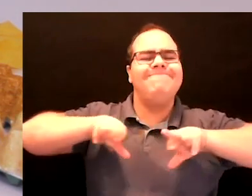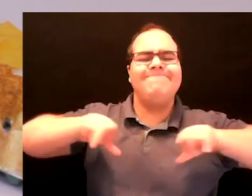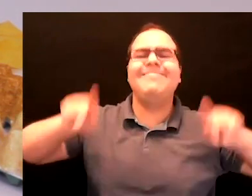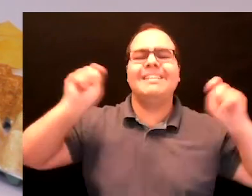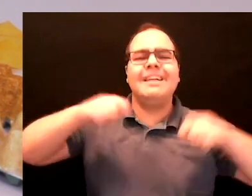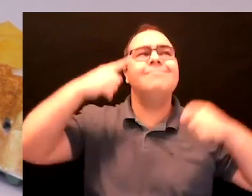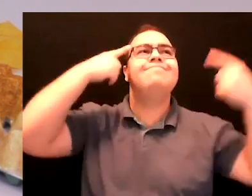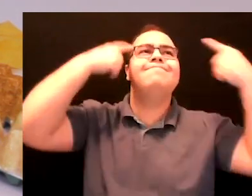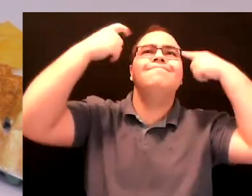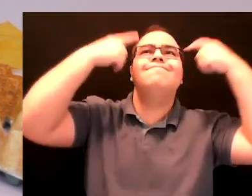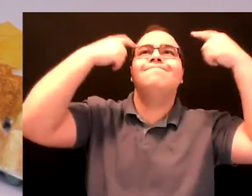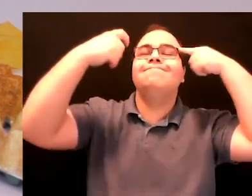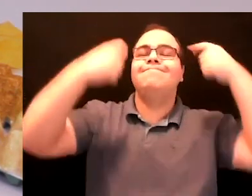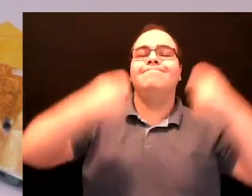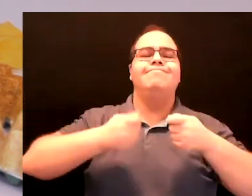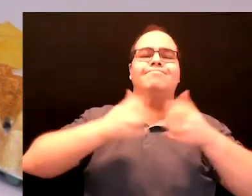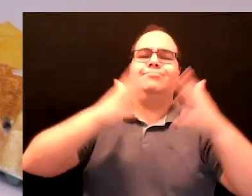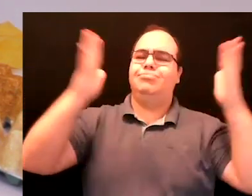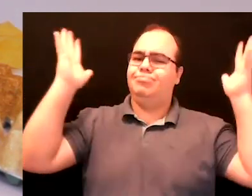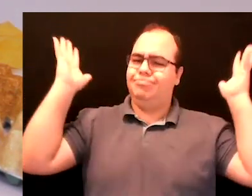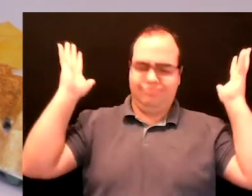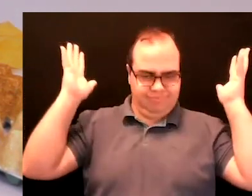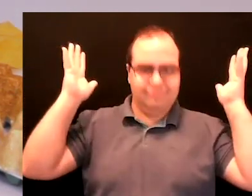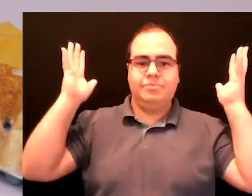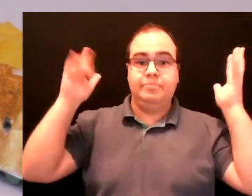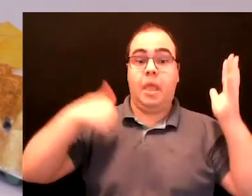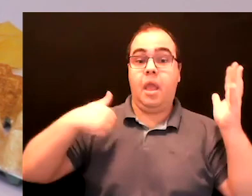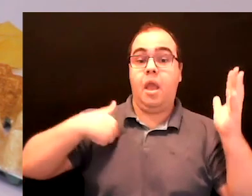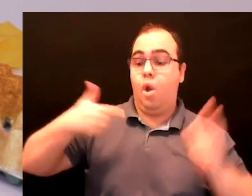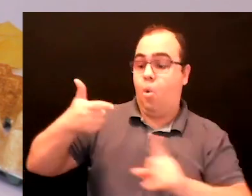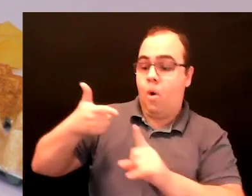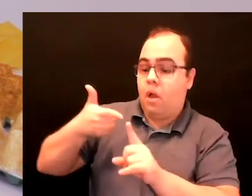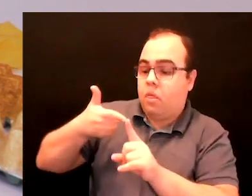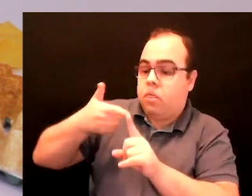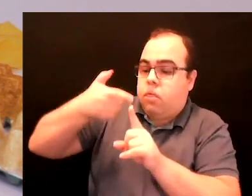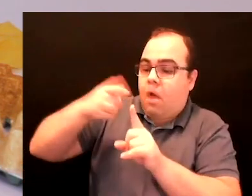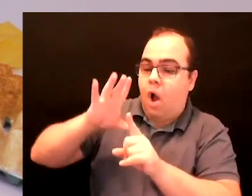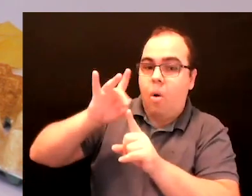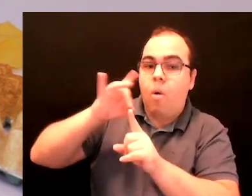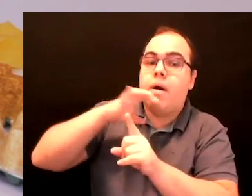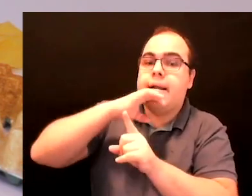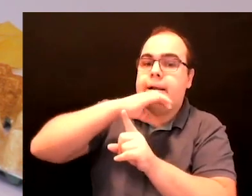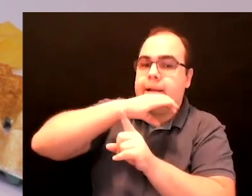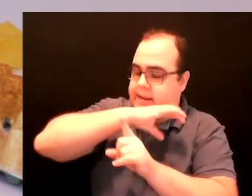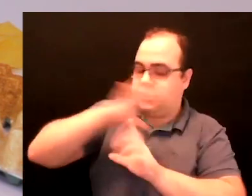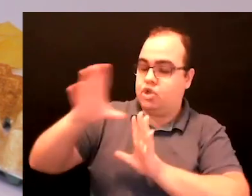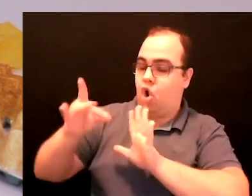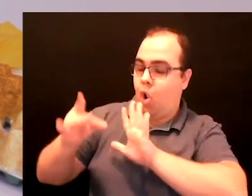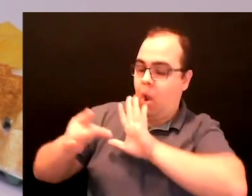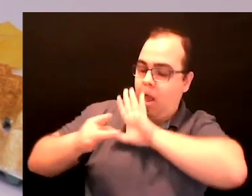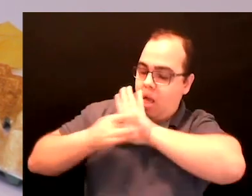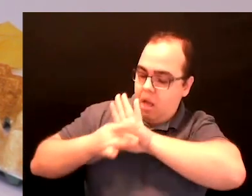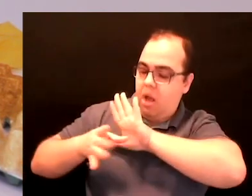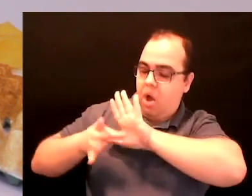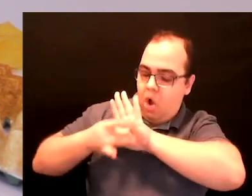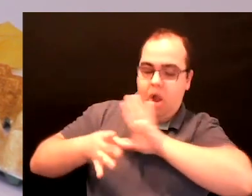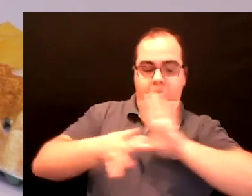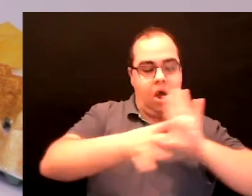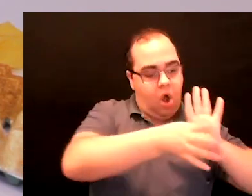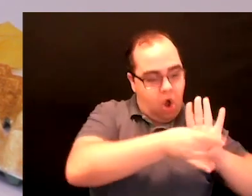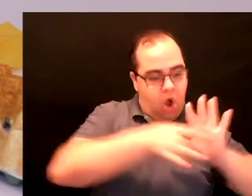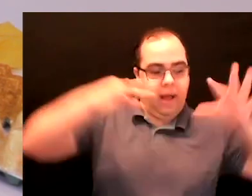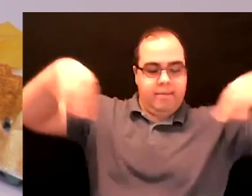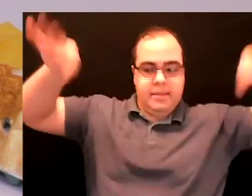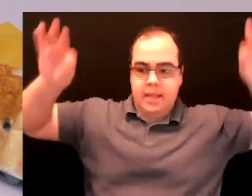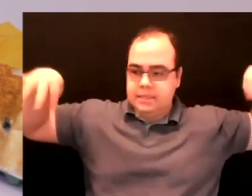utilizados, que vocês viram aí no figurino já, né? Esses copinhos aqui eu colei com a cola quente, então fui pingando pinguinhos